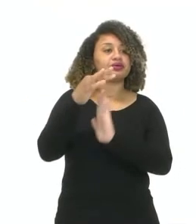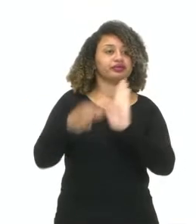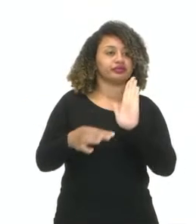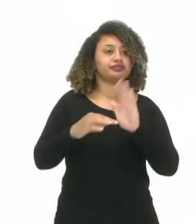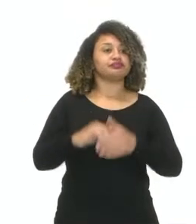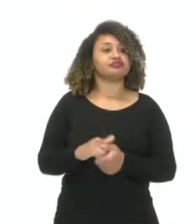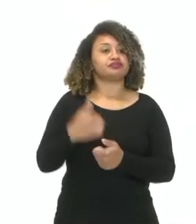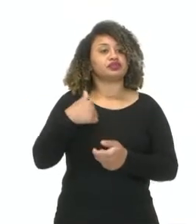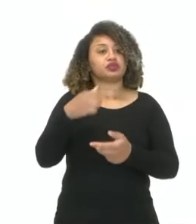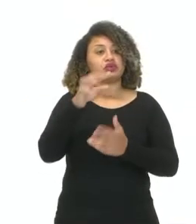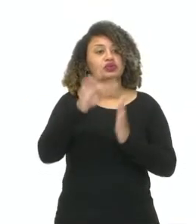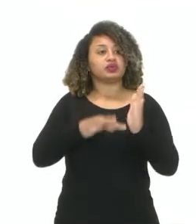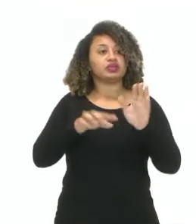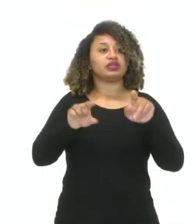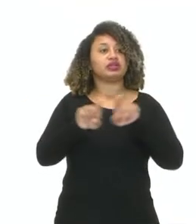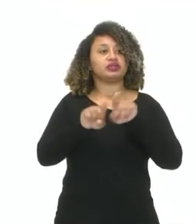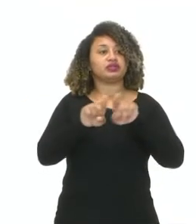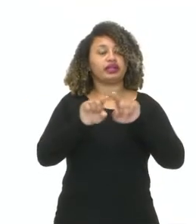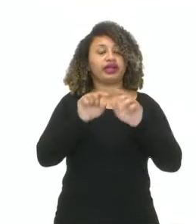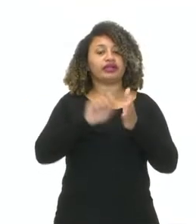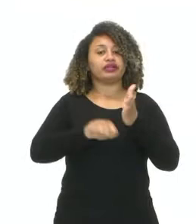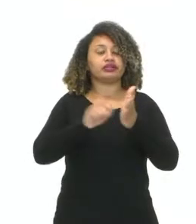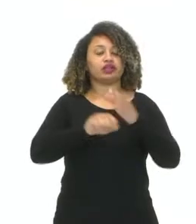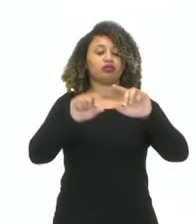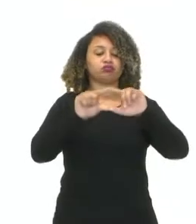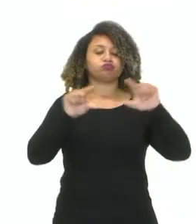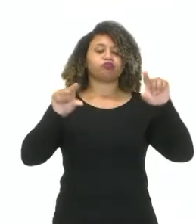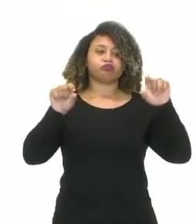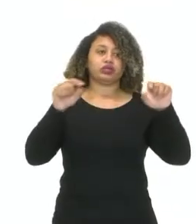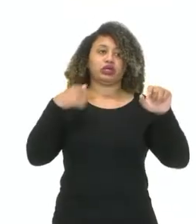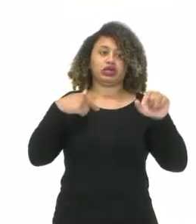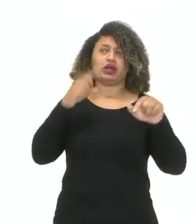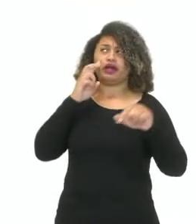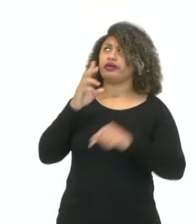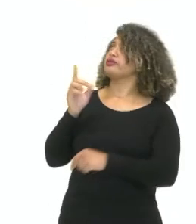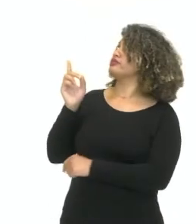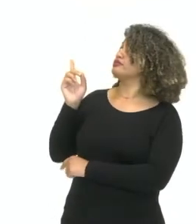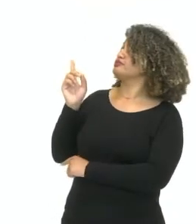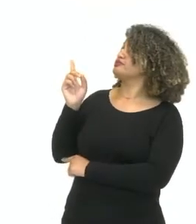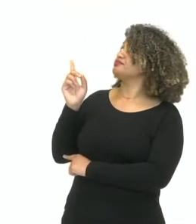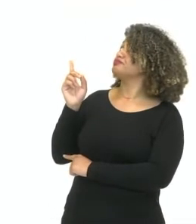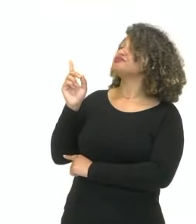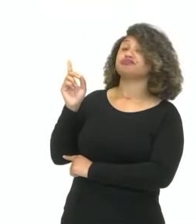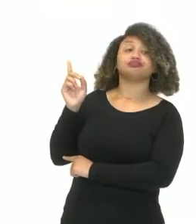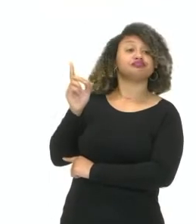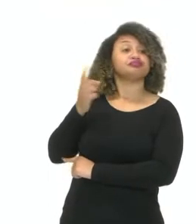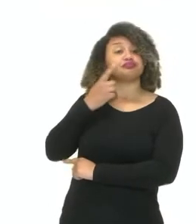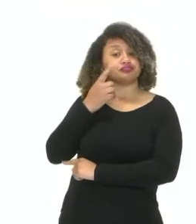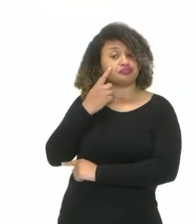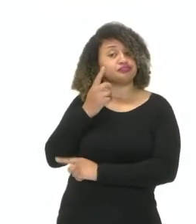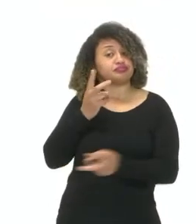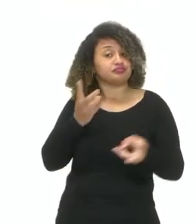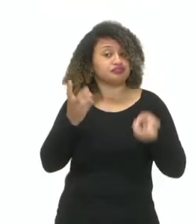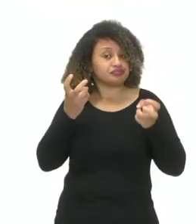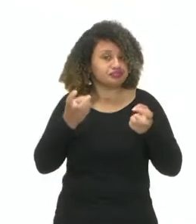texto aqui, ó, ditadura da beleza, né? A gente pode ver até no texto aqui original,